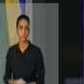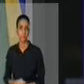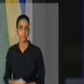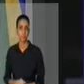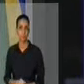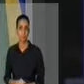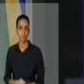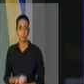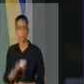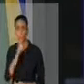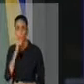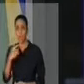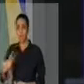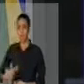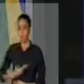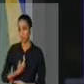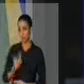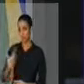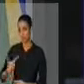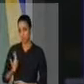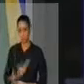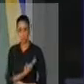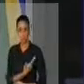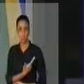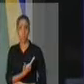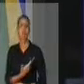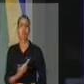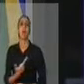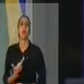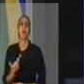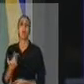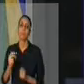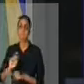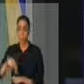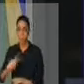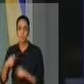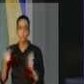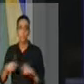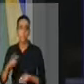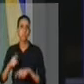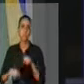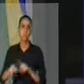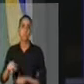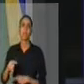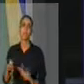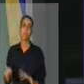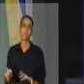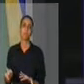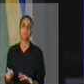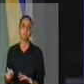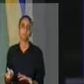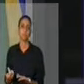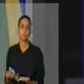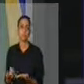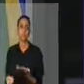após as cirurgias que recebem e que precisam urgentemente do apoio da